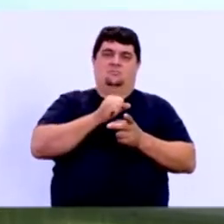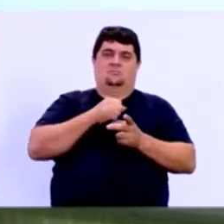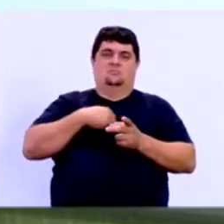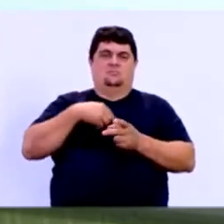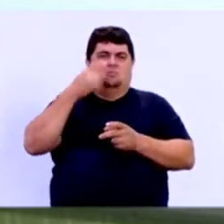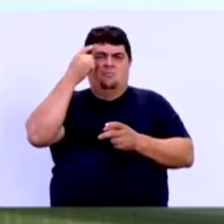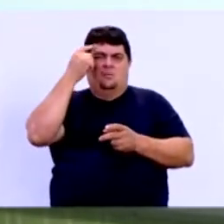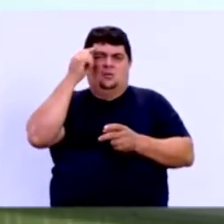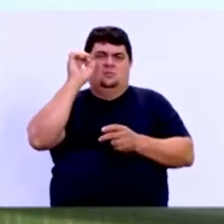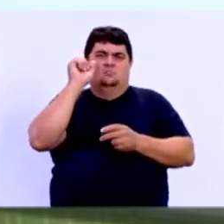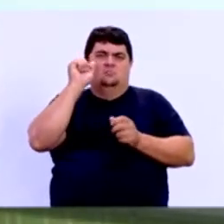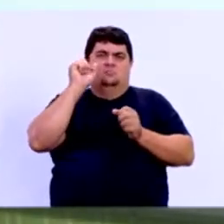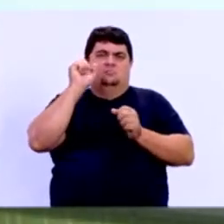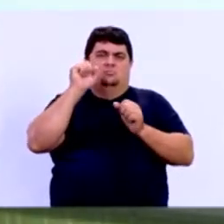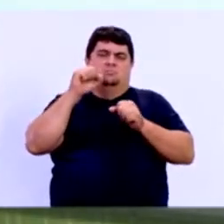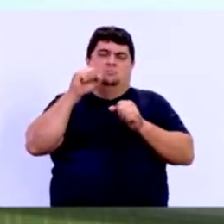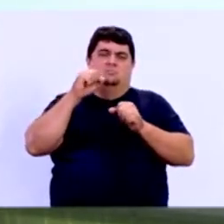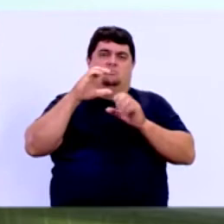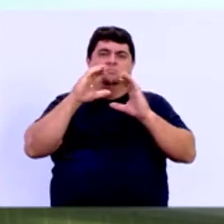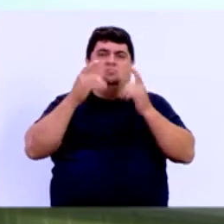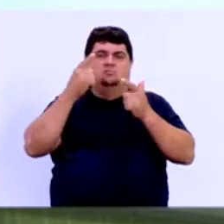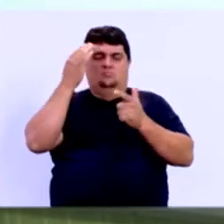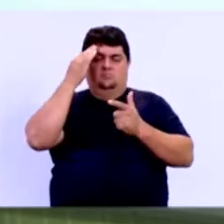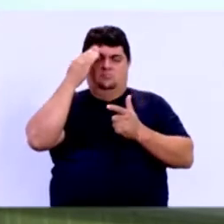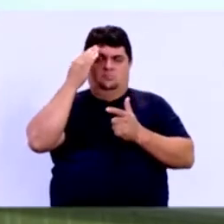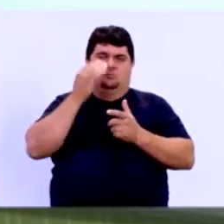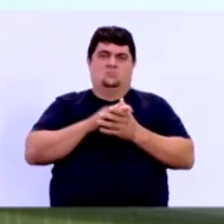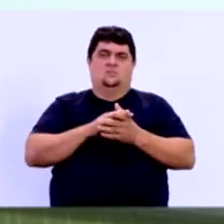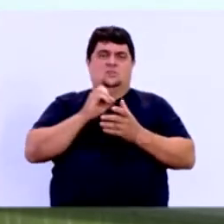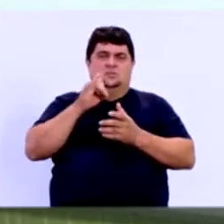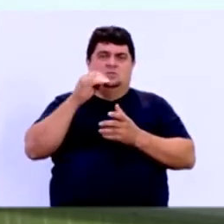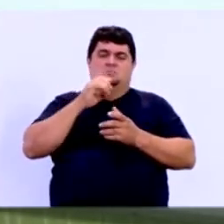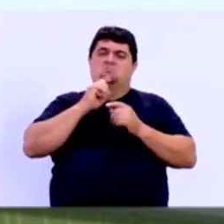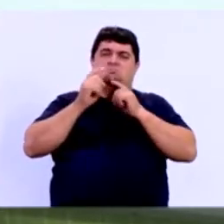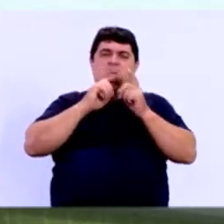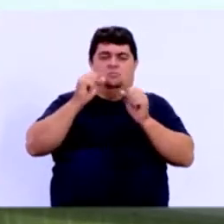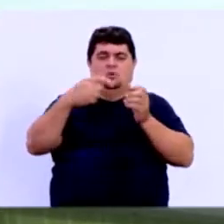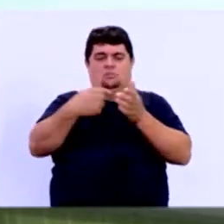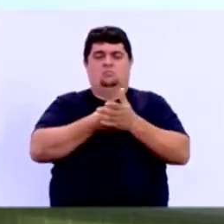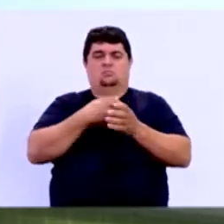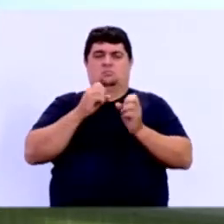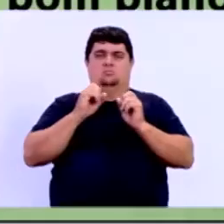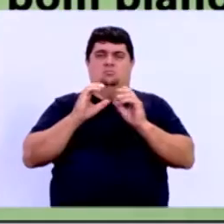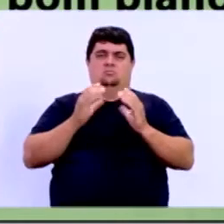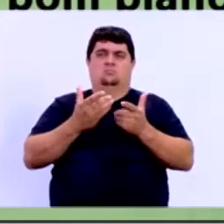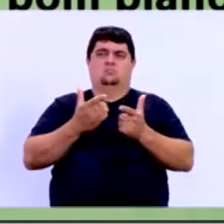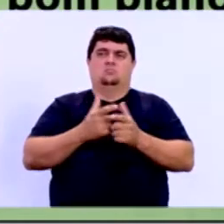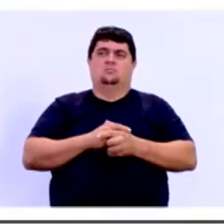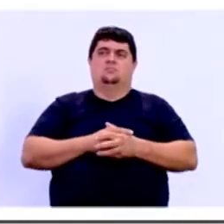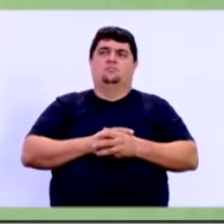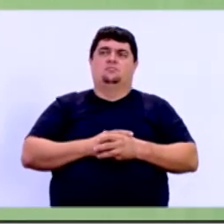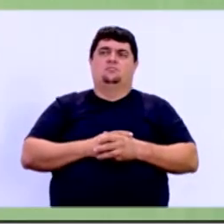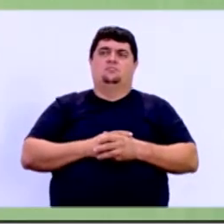ficado bem claro acerca da venda ativa e da venda passiva. Qualquer dúvida, interaja conosco, tá? Então,